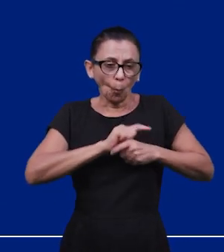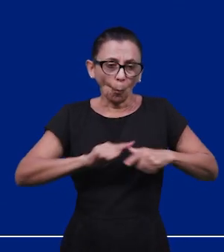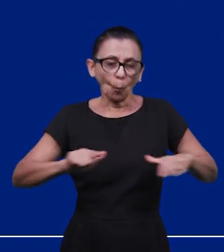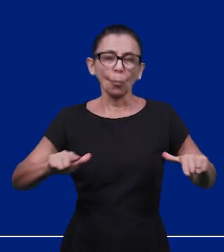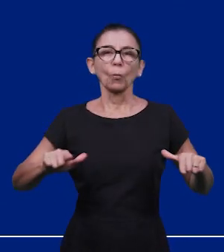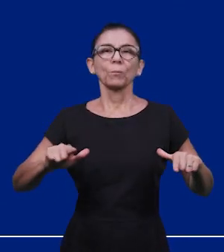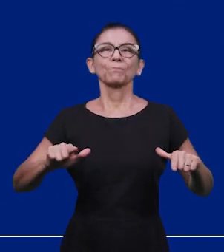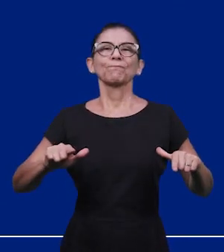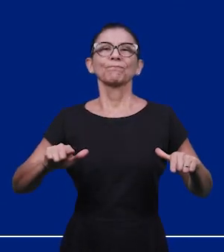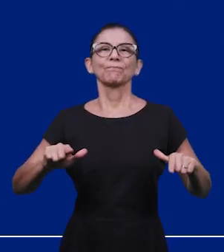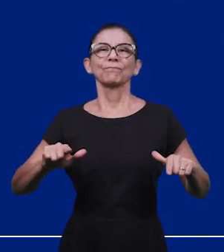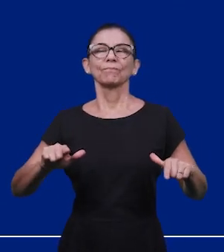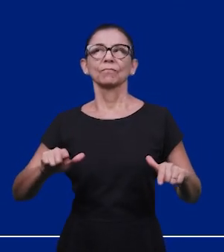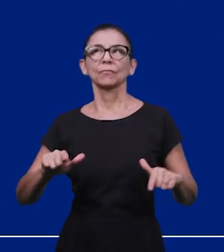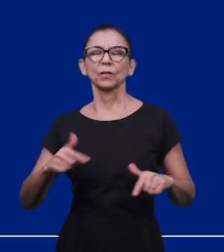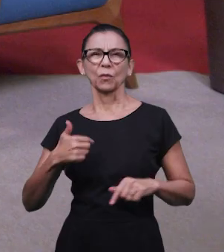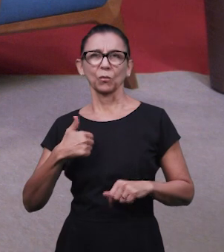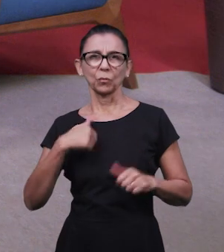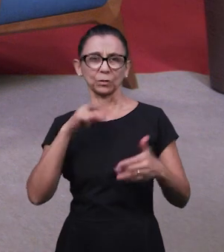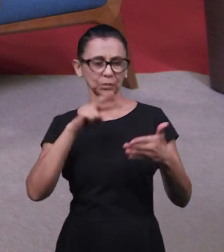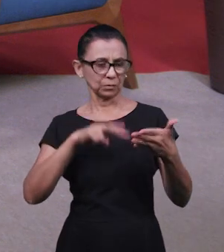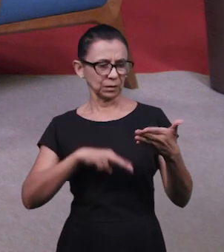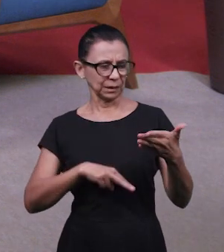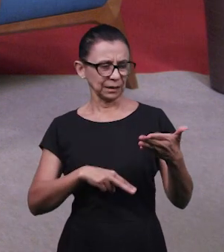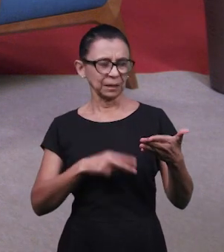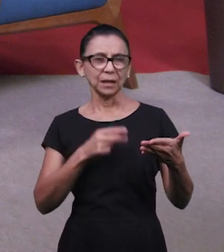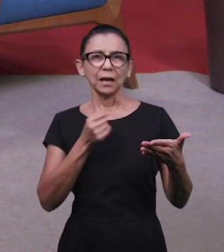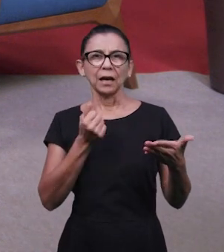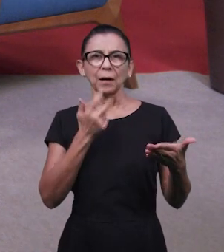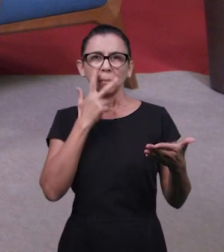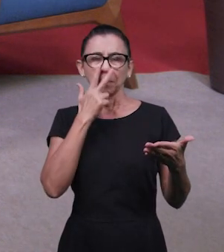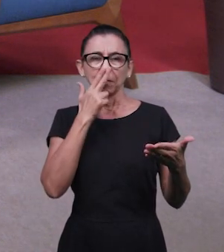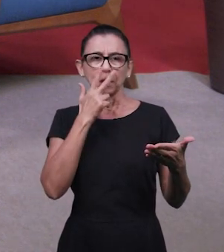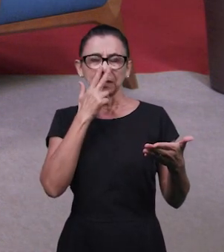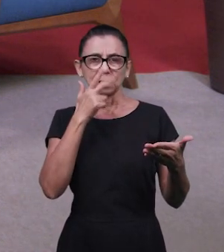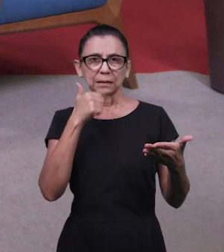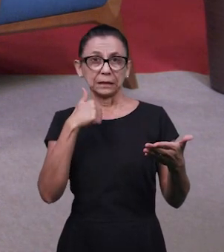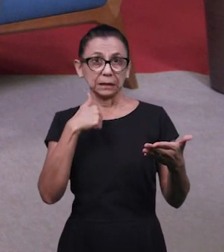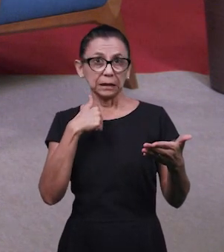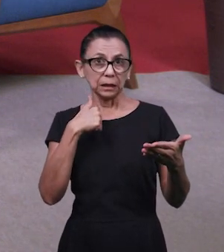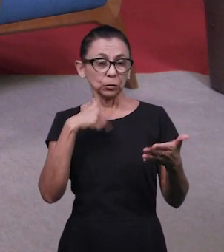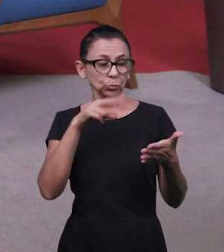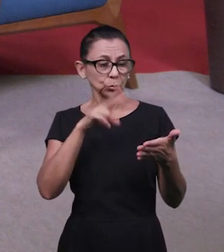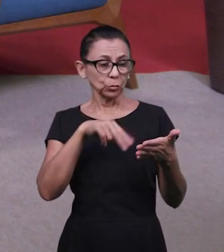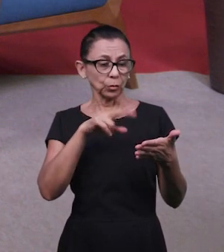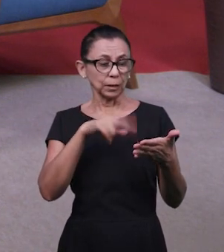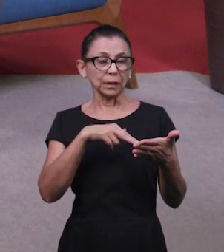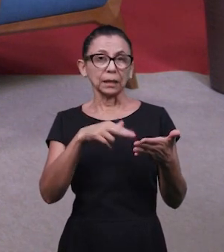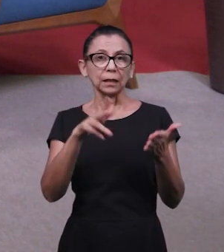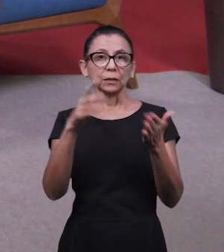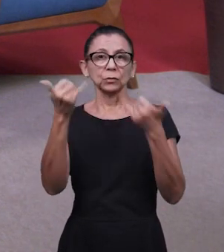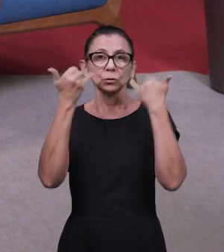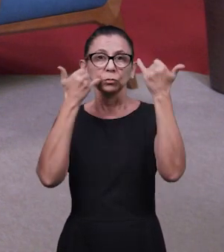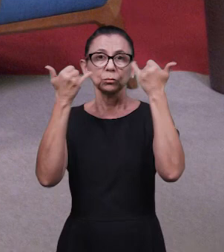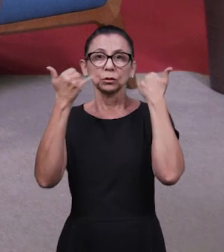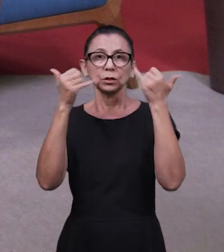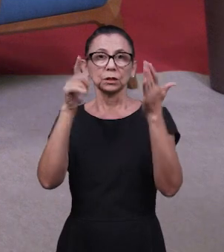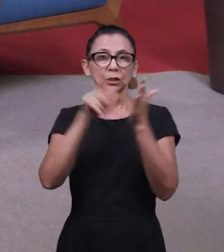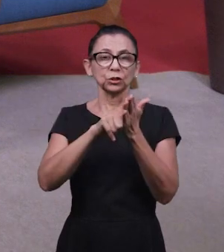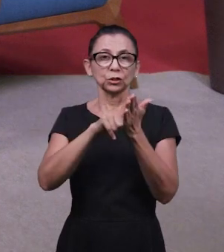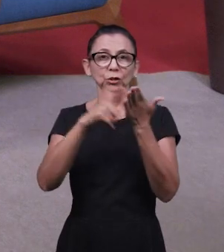e terremotos em vários lugares. E aí o verso 12: e por se multiplicar a iniquidade, o amor